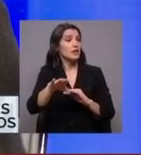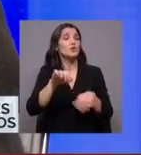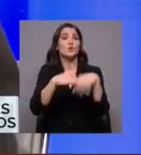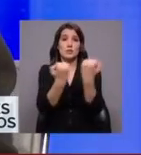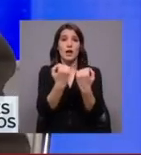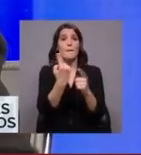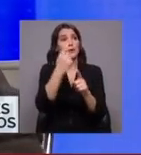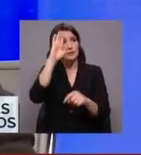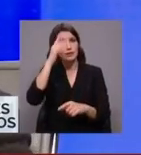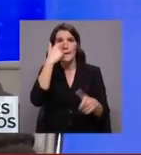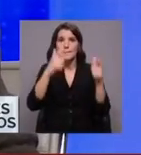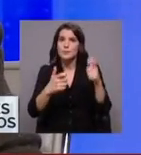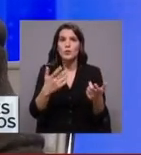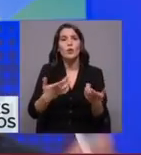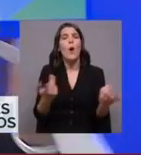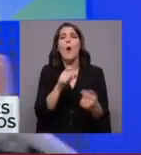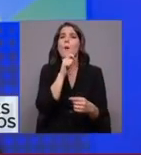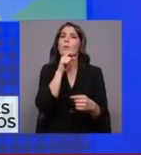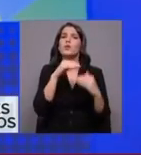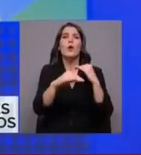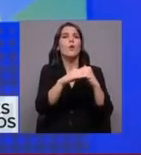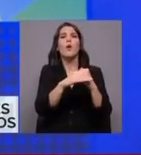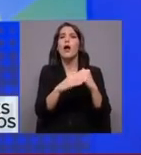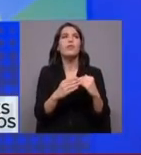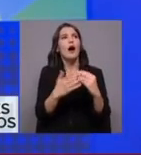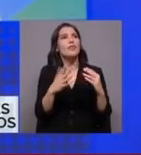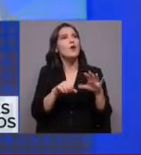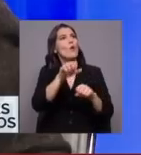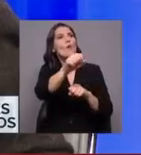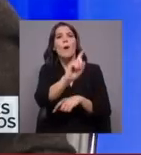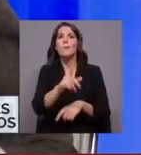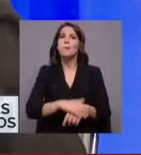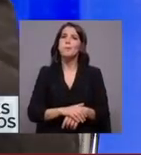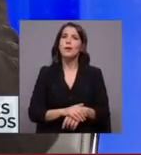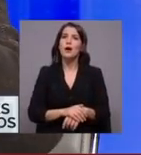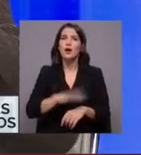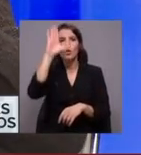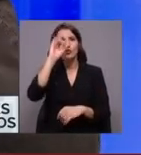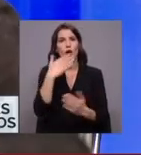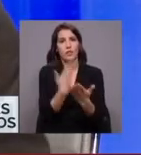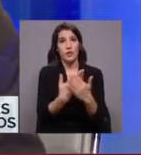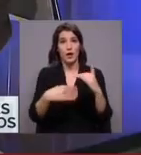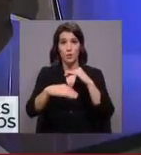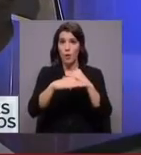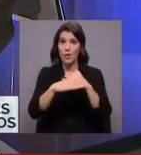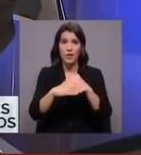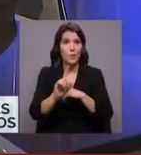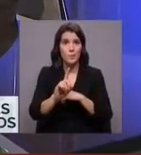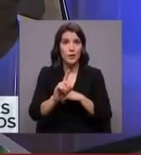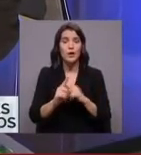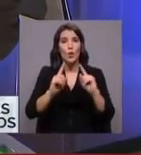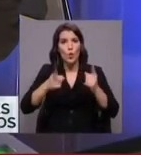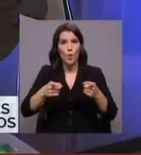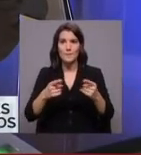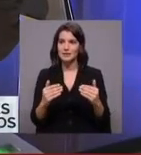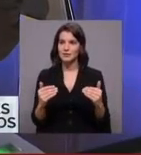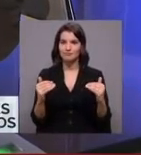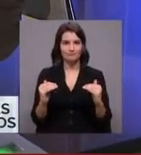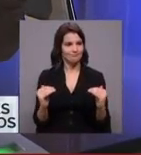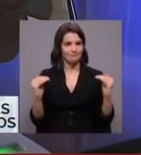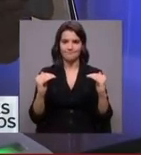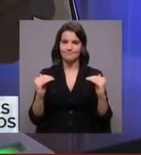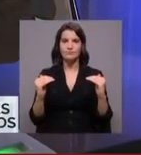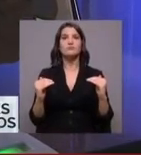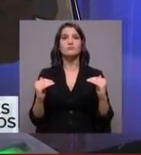sabe que há pessoas que não tiveram as mesmas oportunidades para vencer na vida e se não for o estado a colocá-las no pé igual a zero ponto de partida não pode